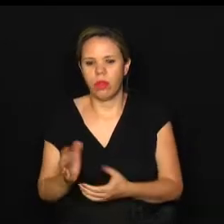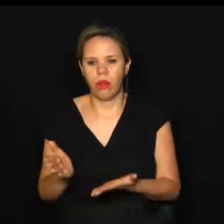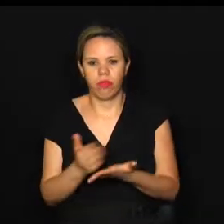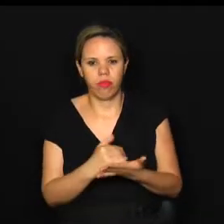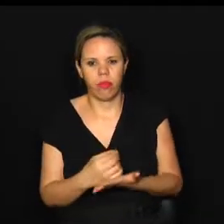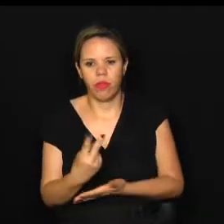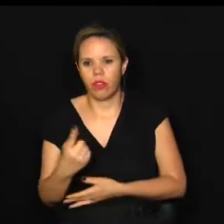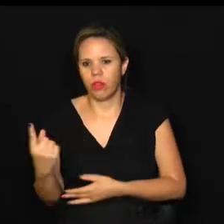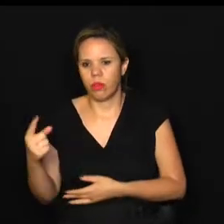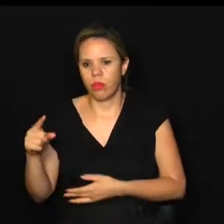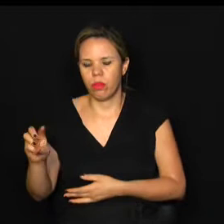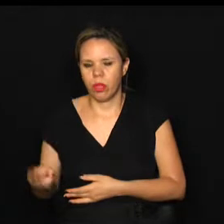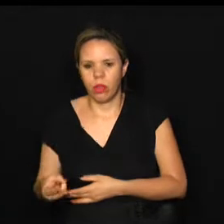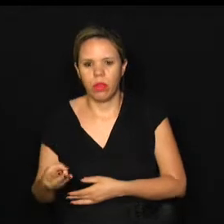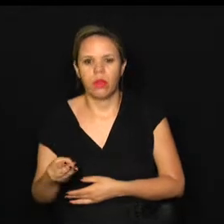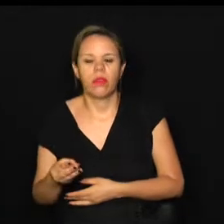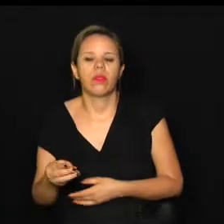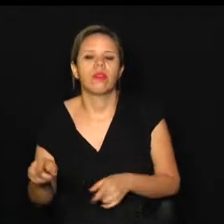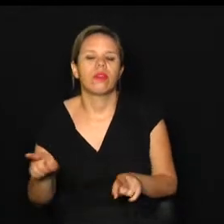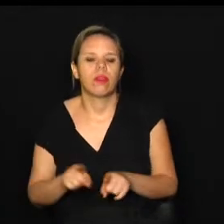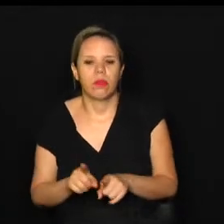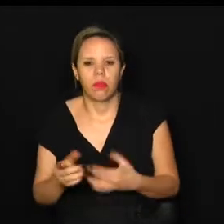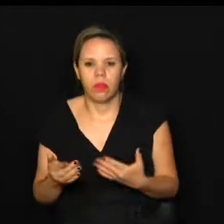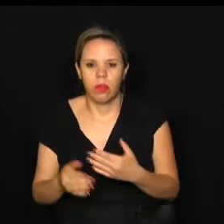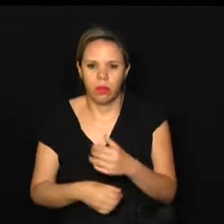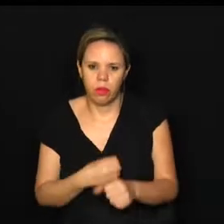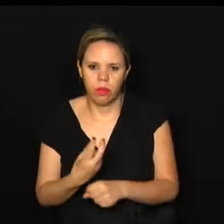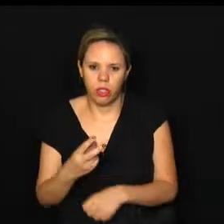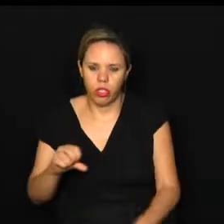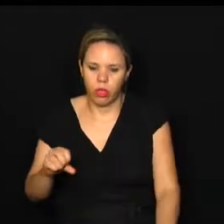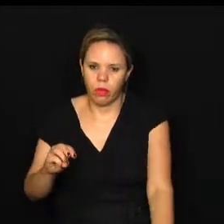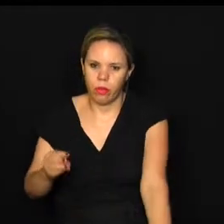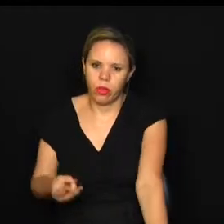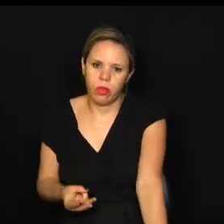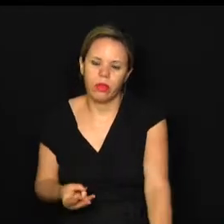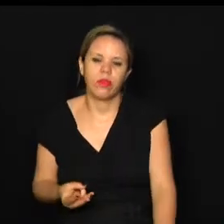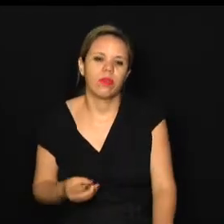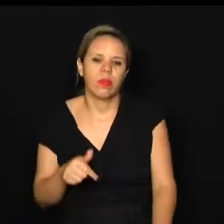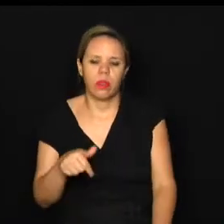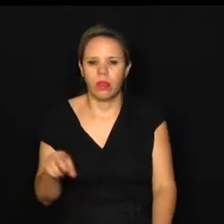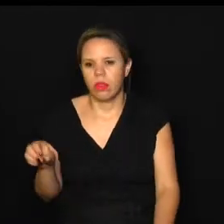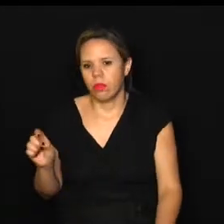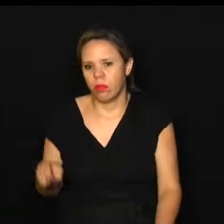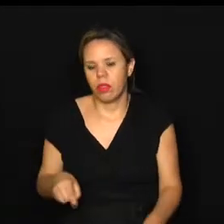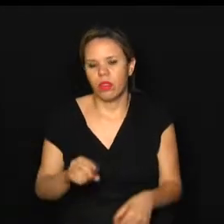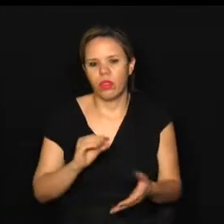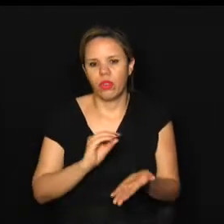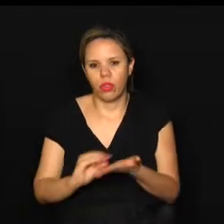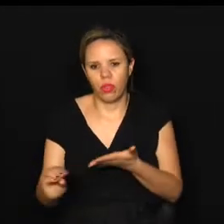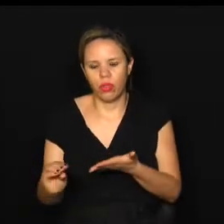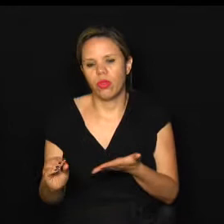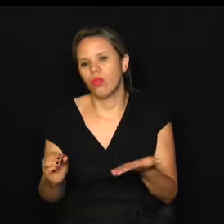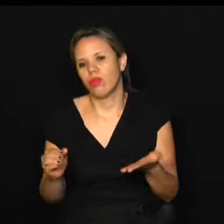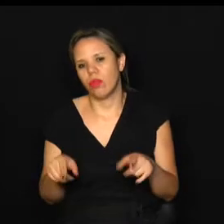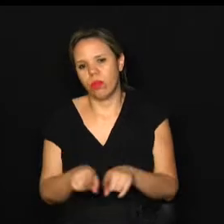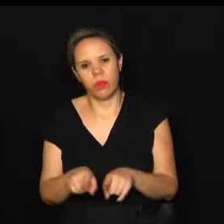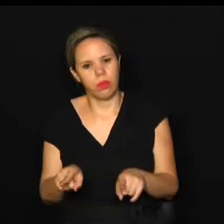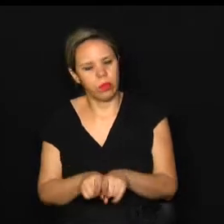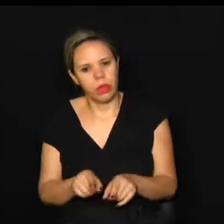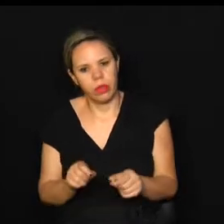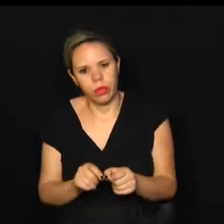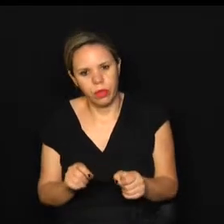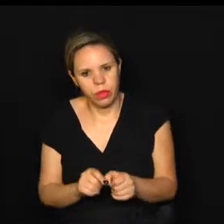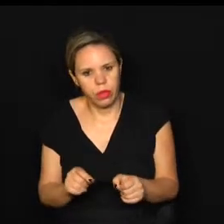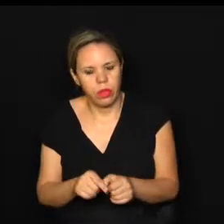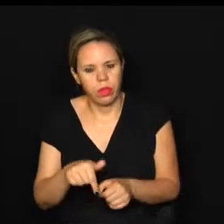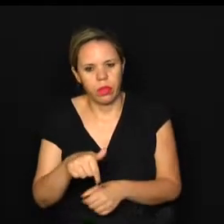300 mil, numa previsão orçamentária para o ano de 29 milhões e 700 mil. Transferências correntes realizou